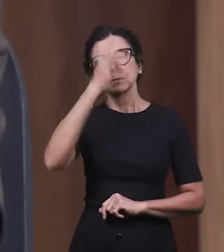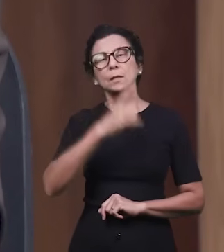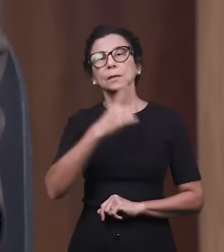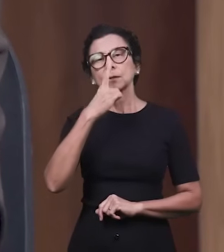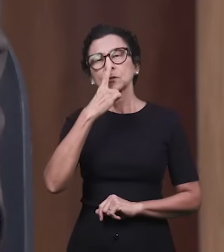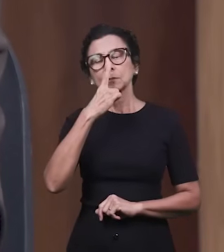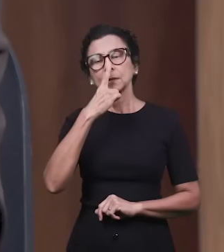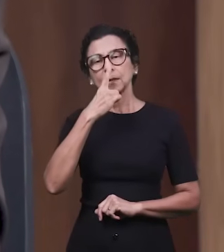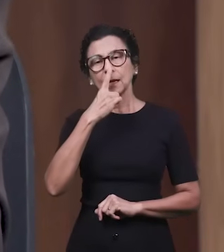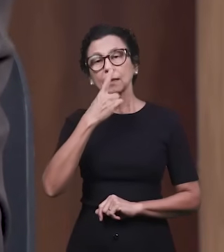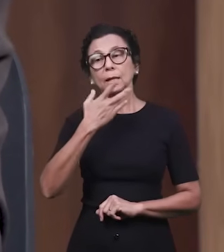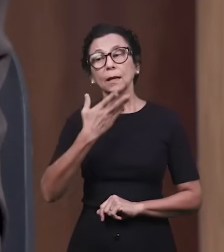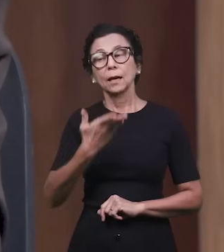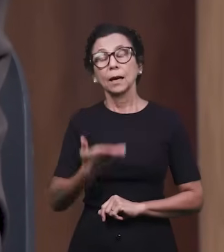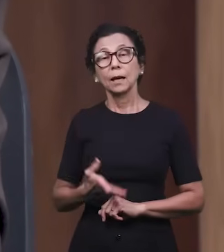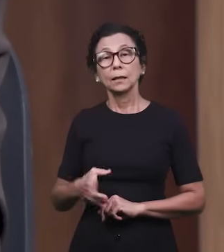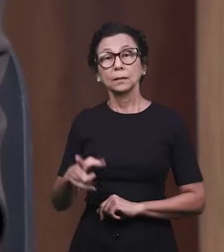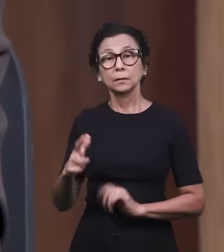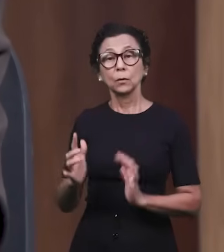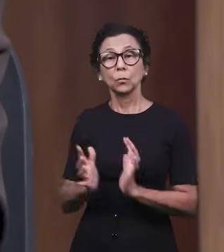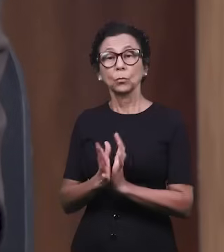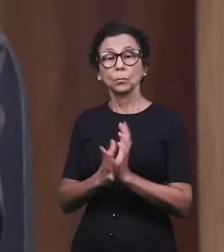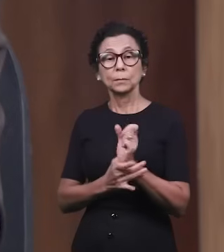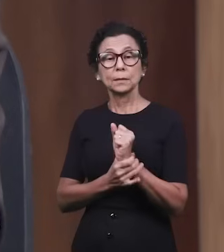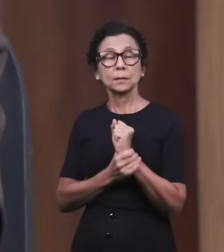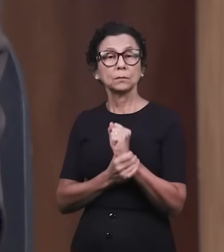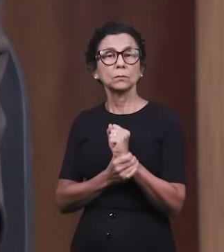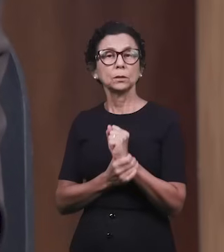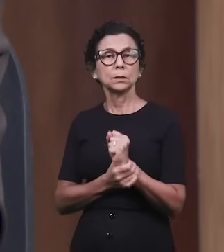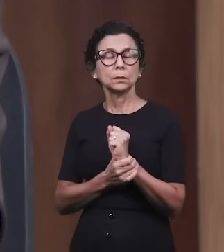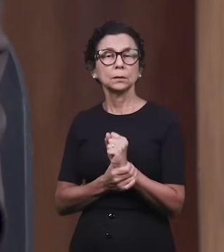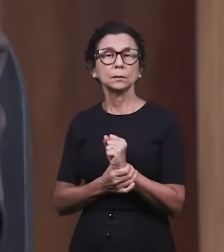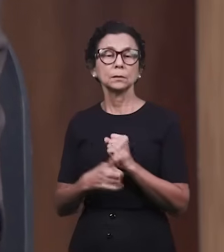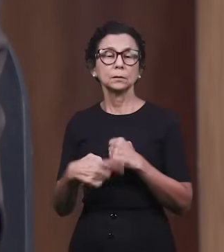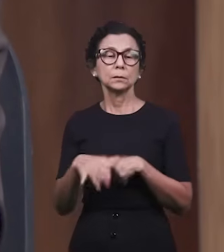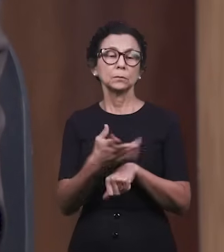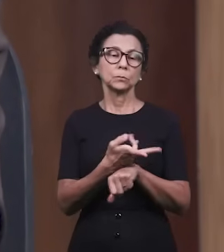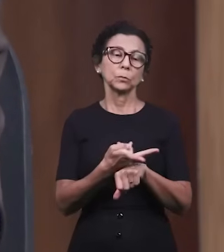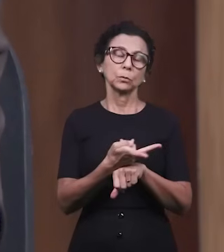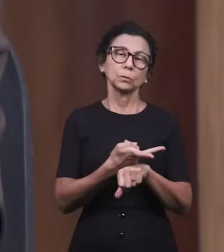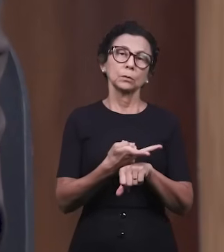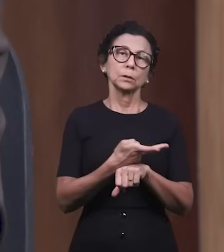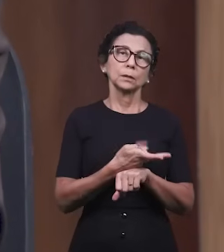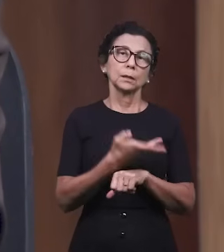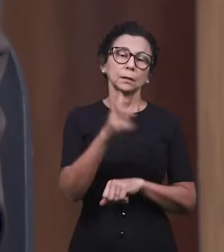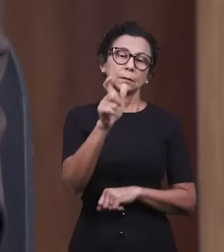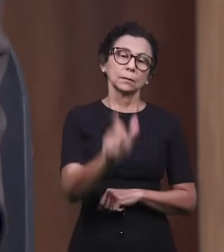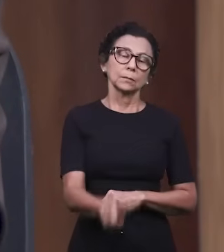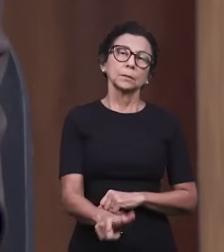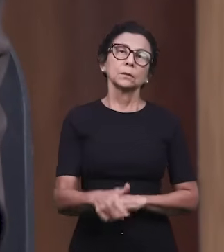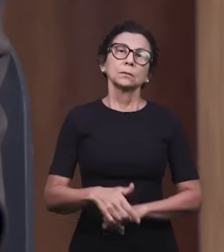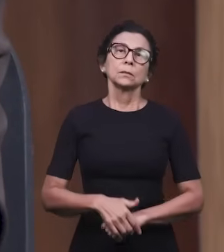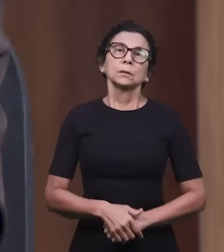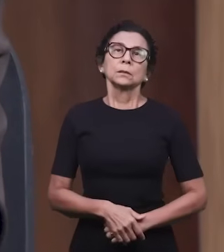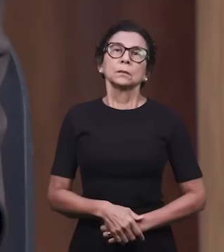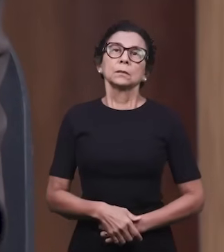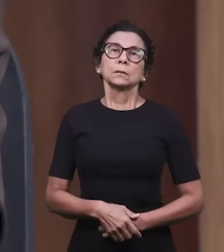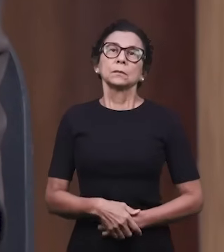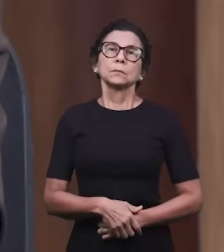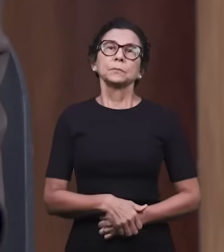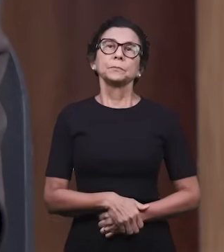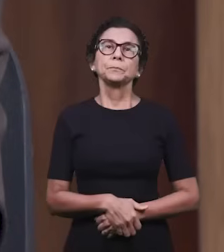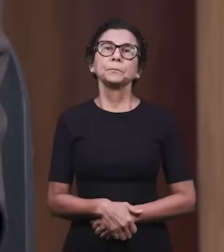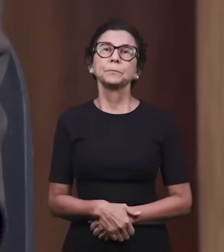por isso a igreja sentia segurança ao procurar aquele irmão, na ausência do pastor, naturalmente, procurar aquele